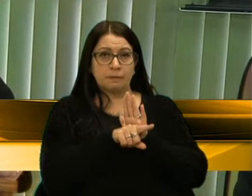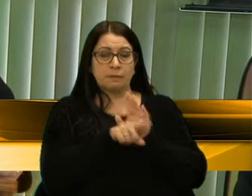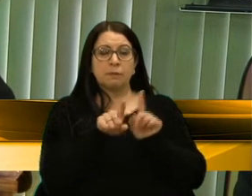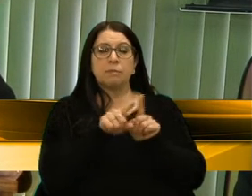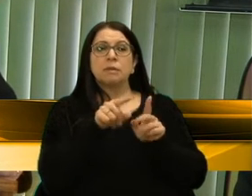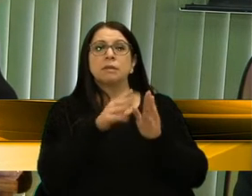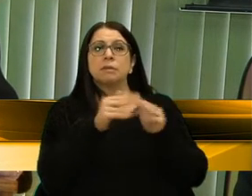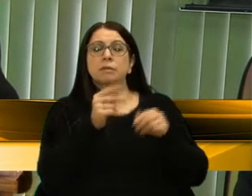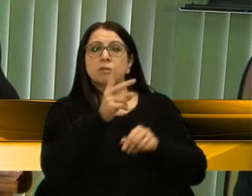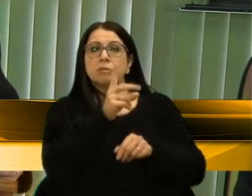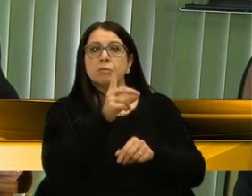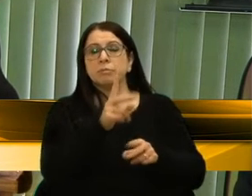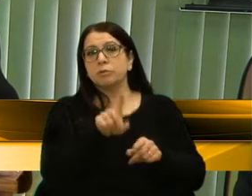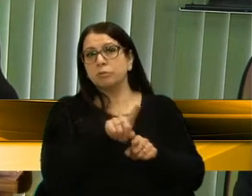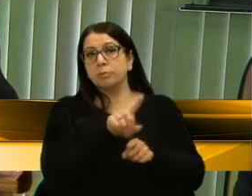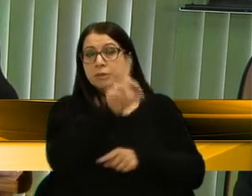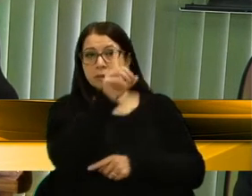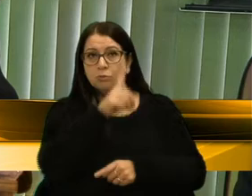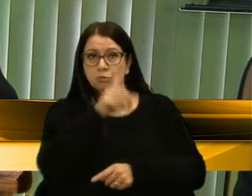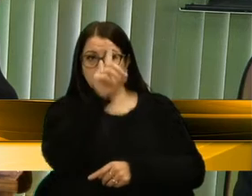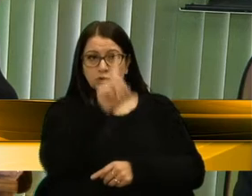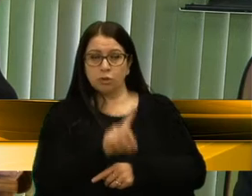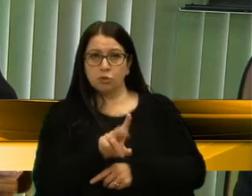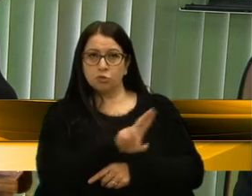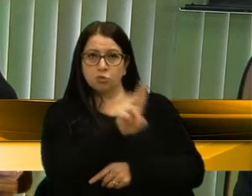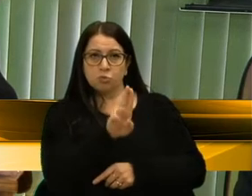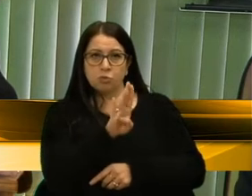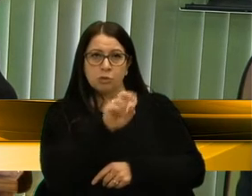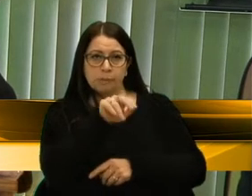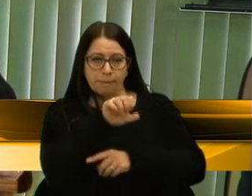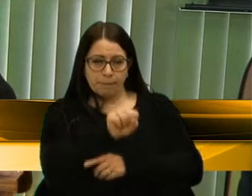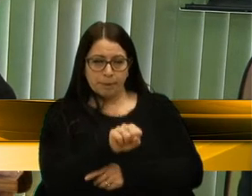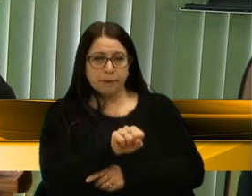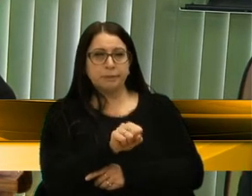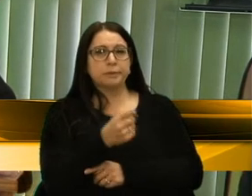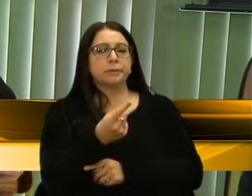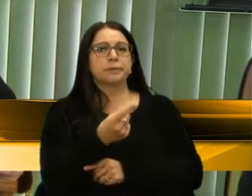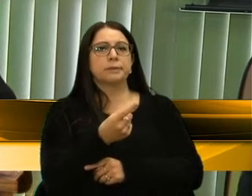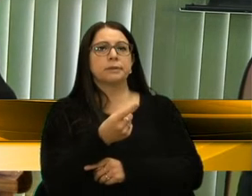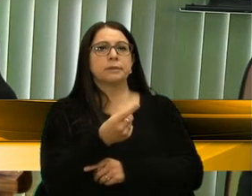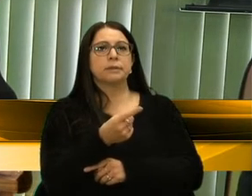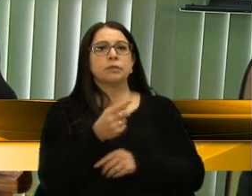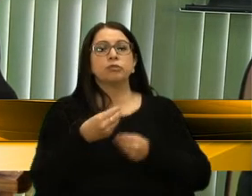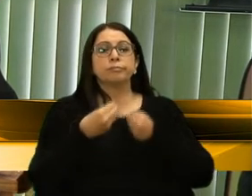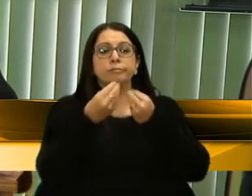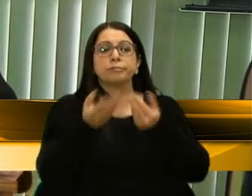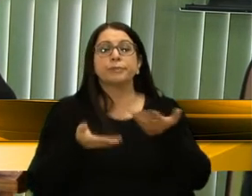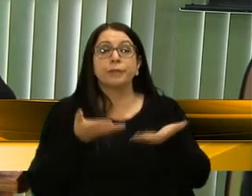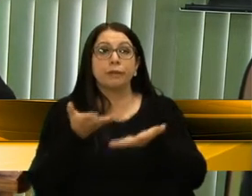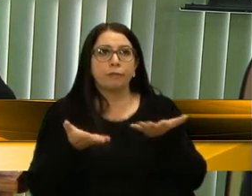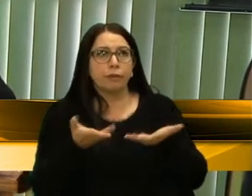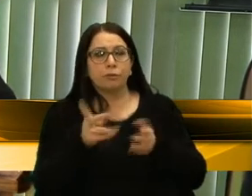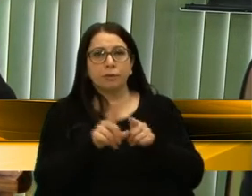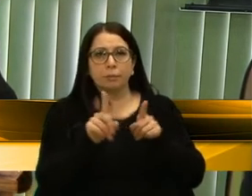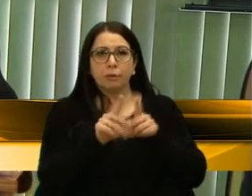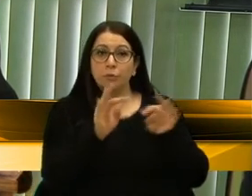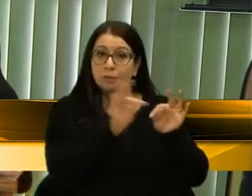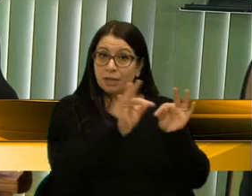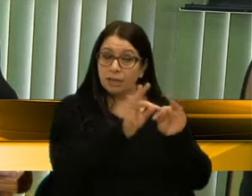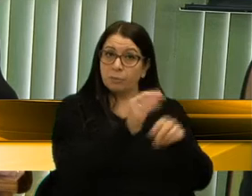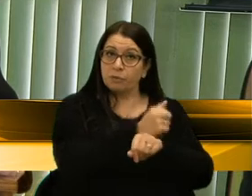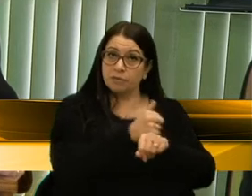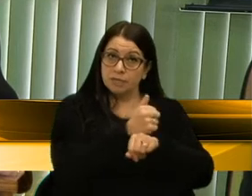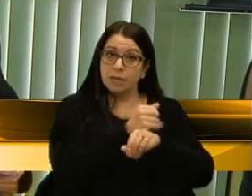de direitos de uso de bens, de prestação de serviços, inclusive os técnicos